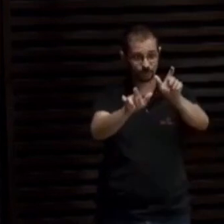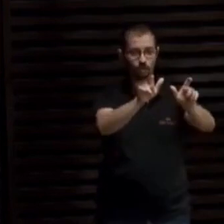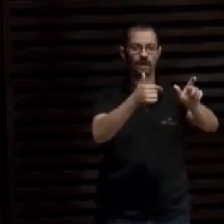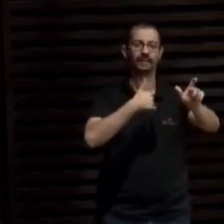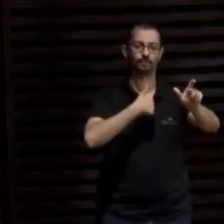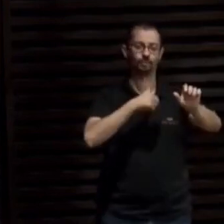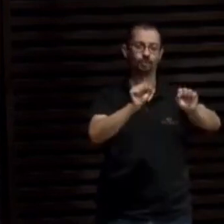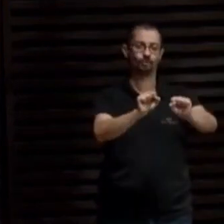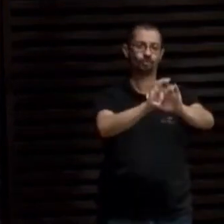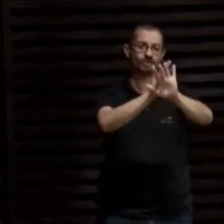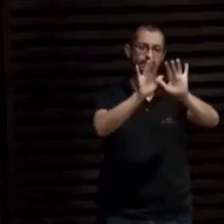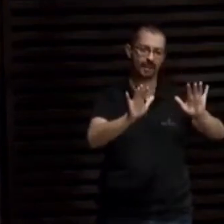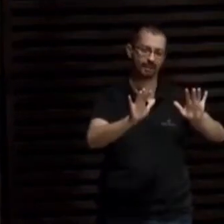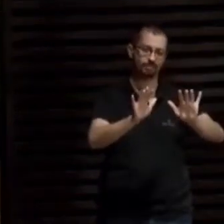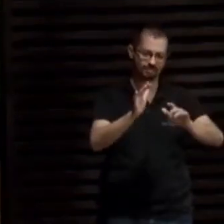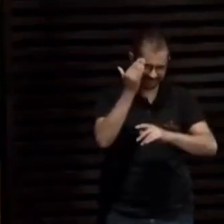glorificado.